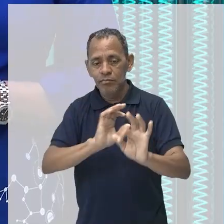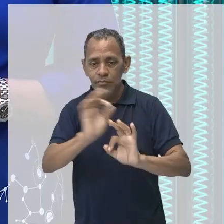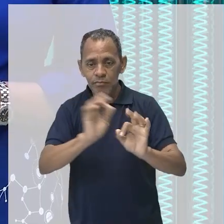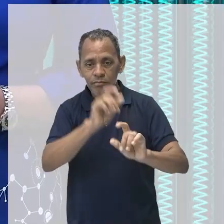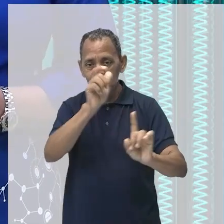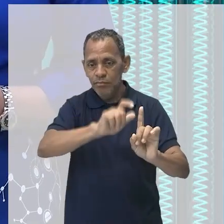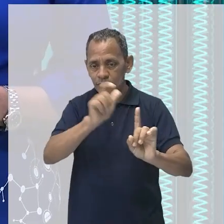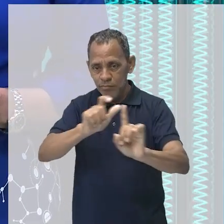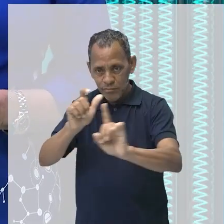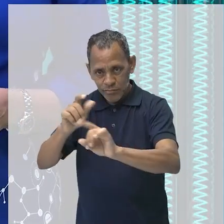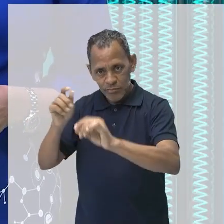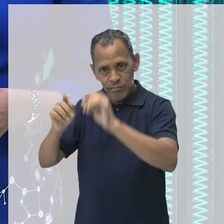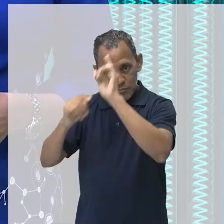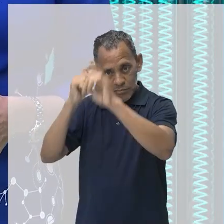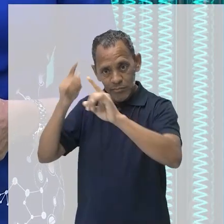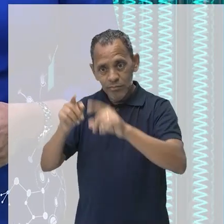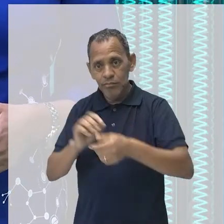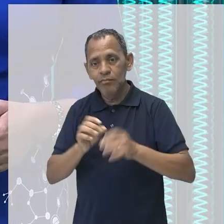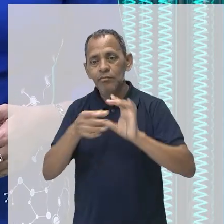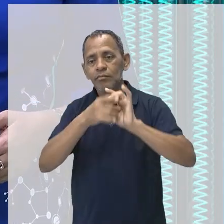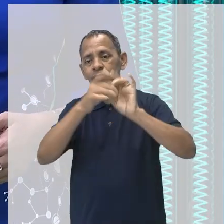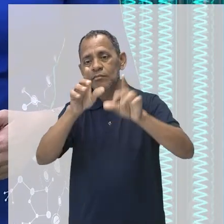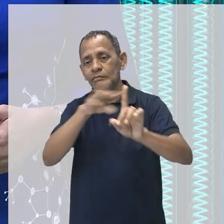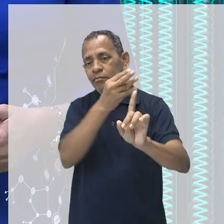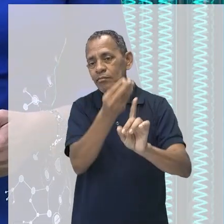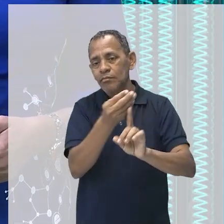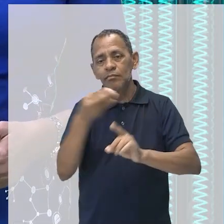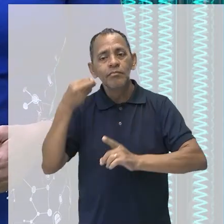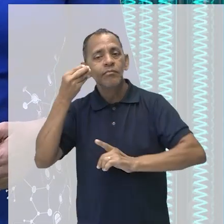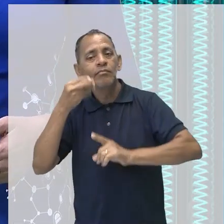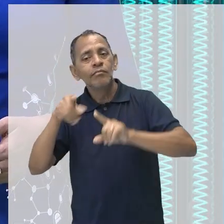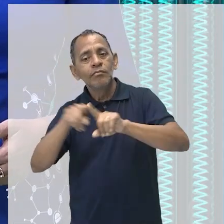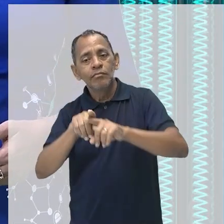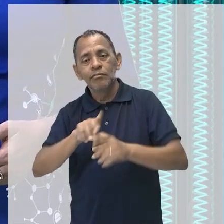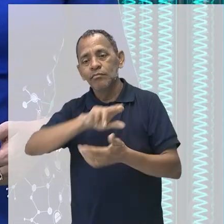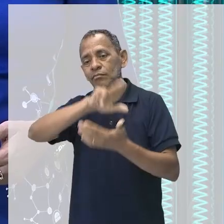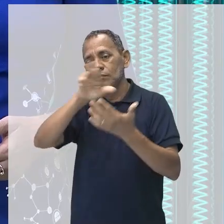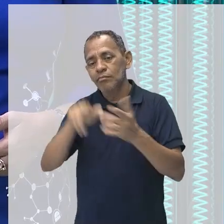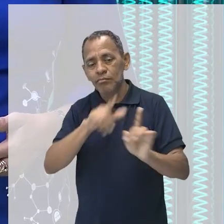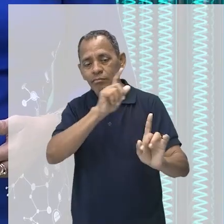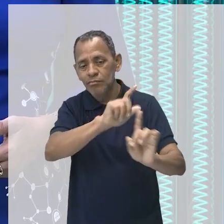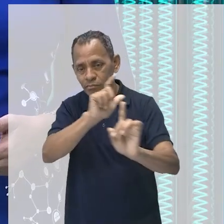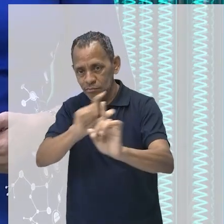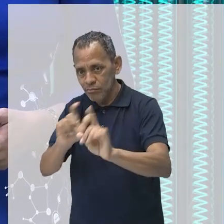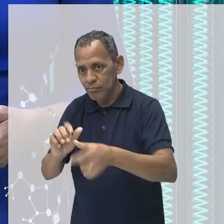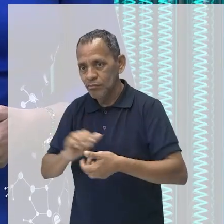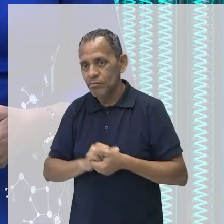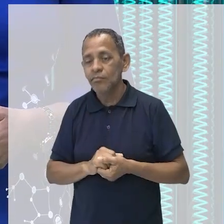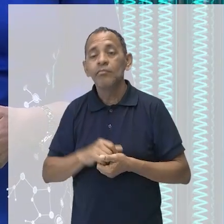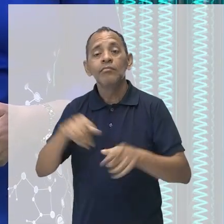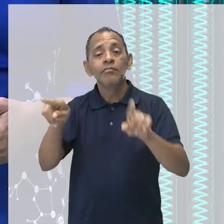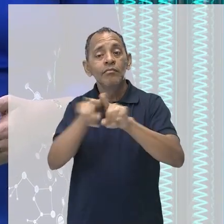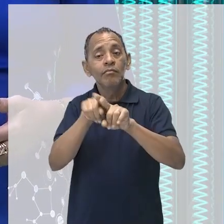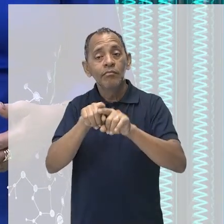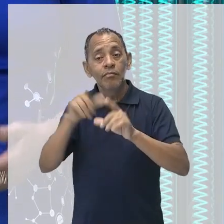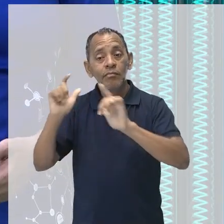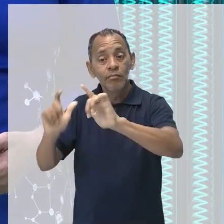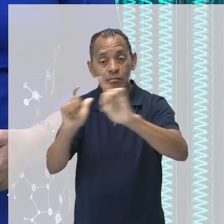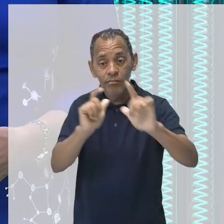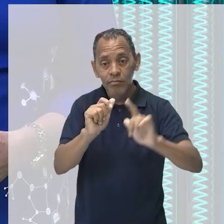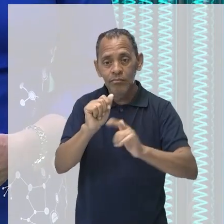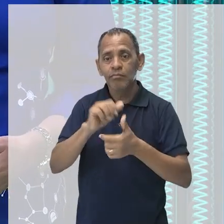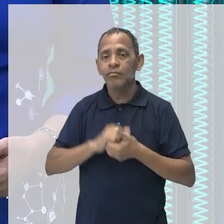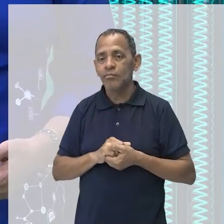A improvisação permite que os atores experimentem diferentes personagens e cenários